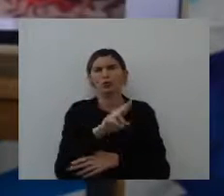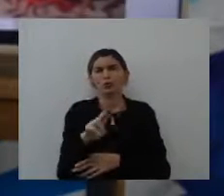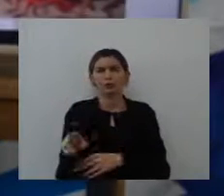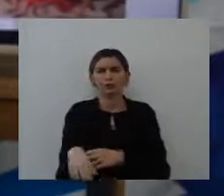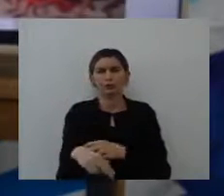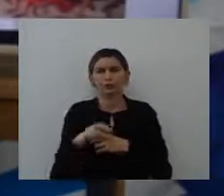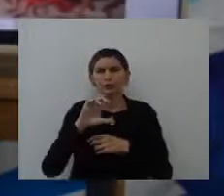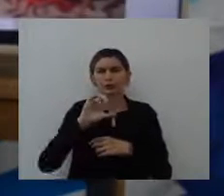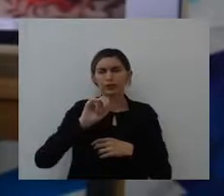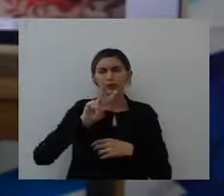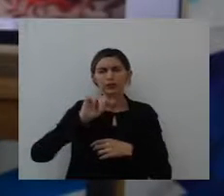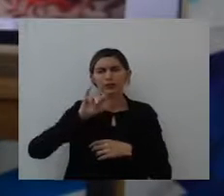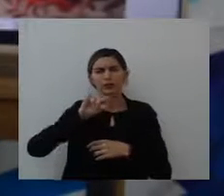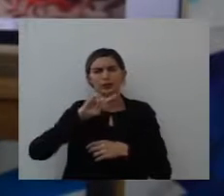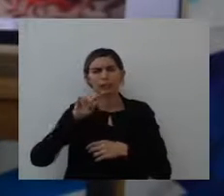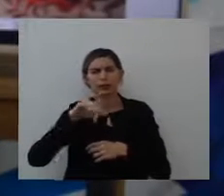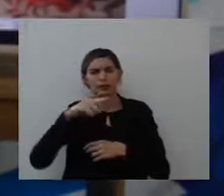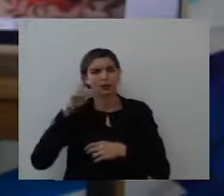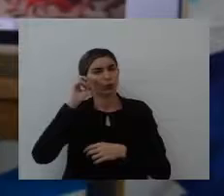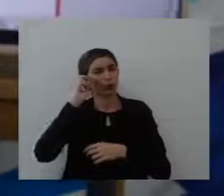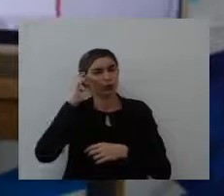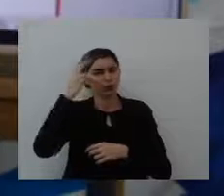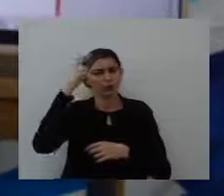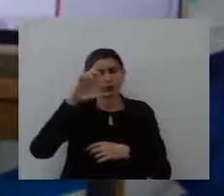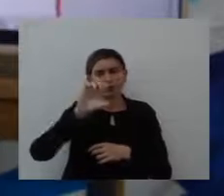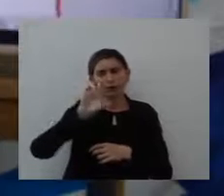de civilização ou cultura